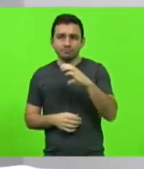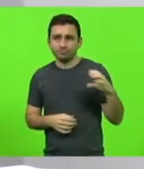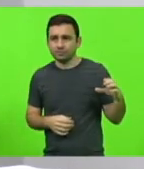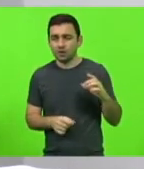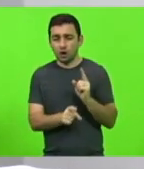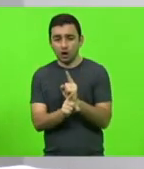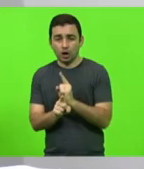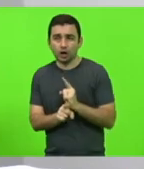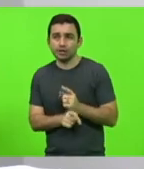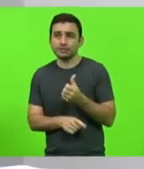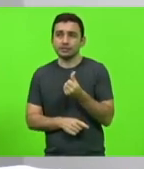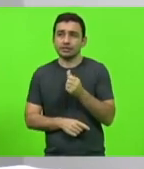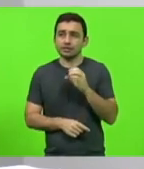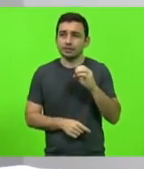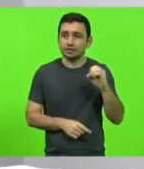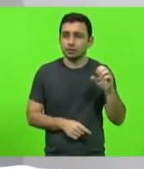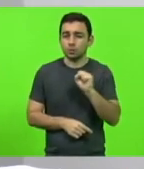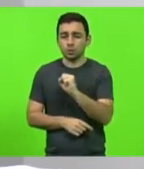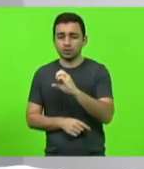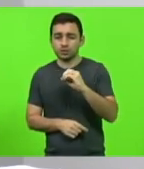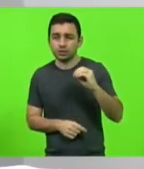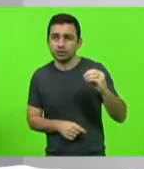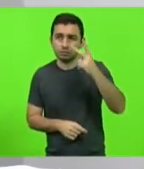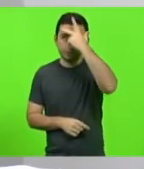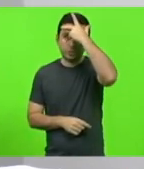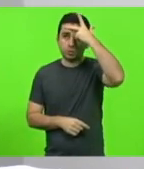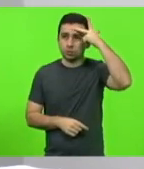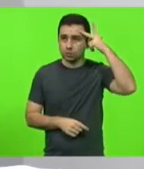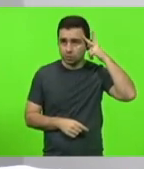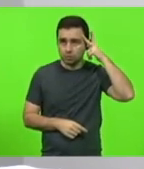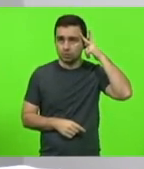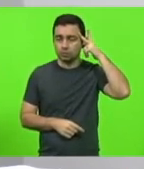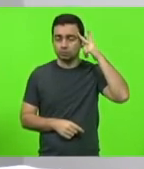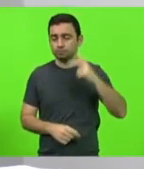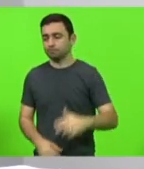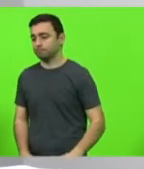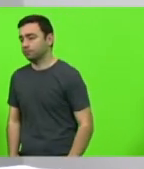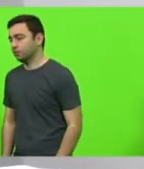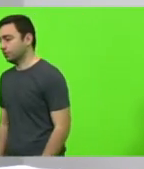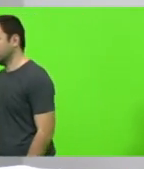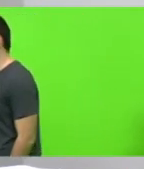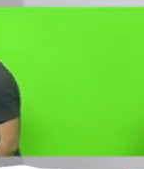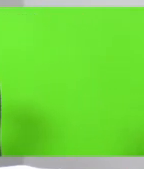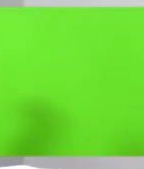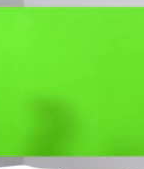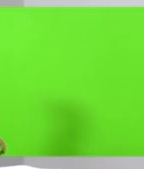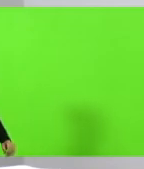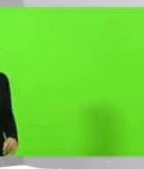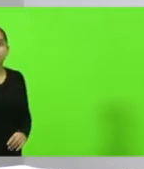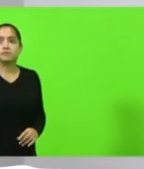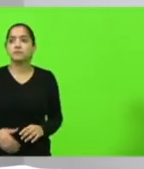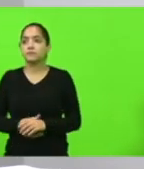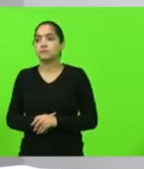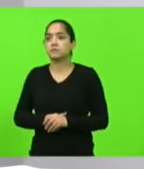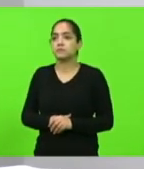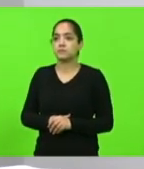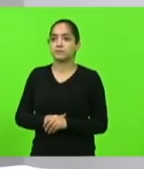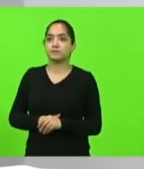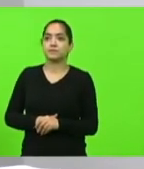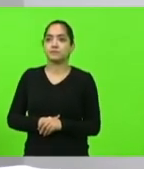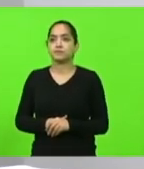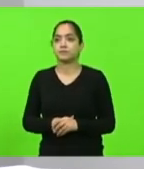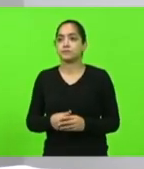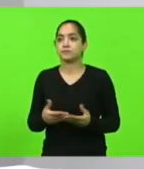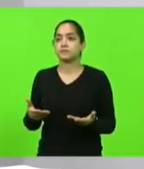600 800 pessoas e mais né em 2019 nos reunimos através dessa comissão e